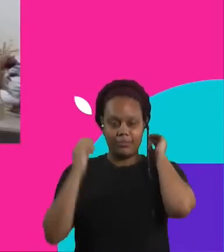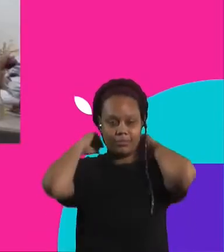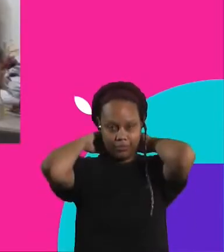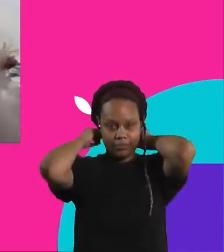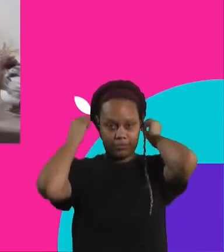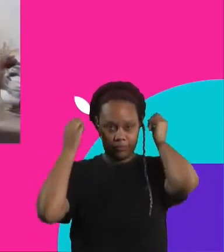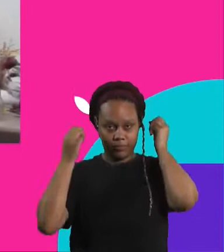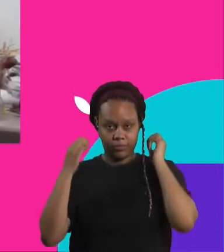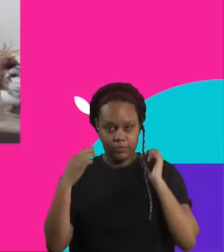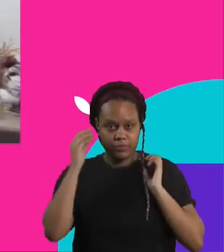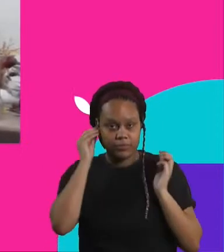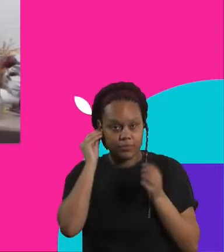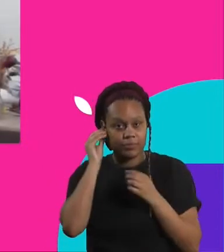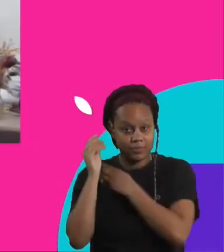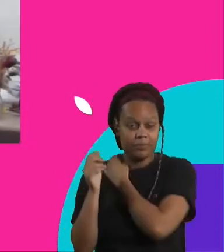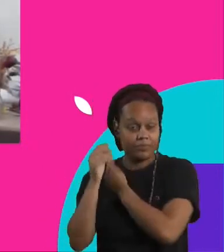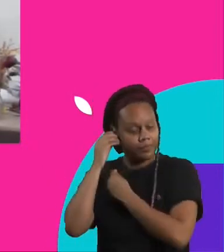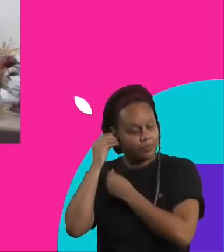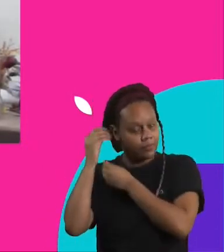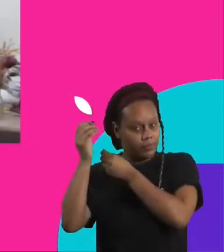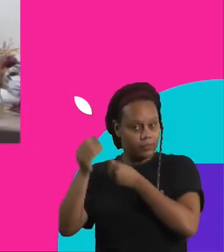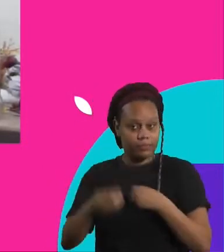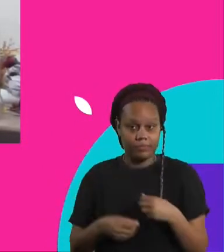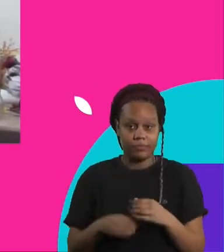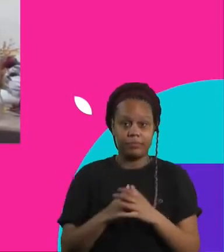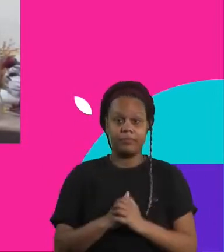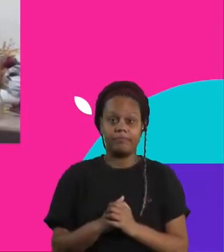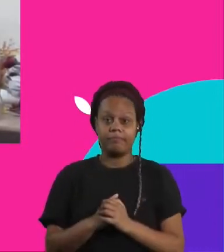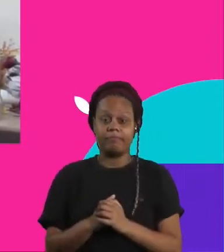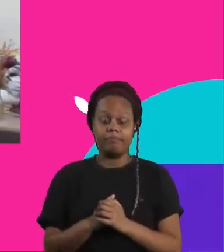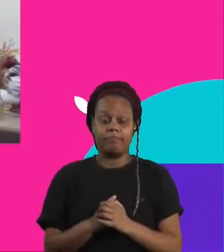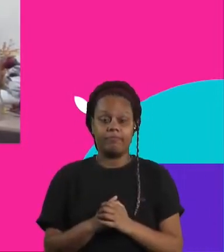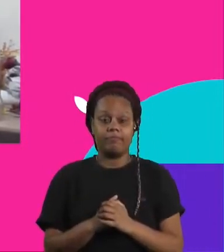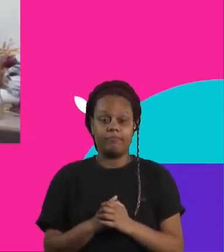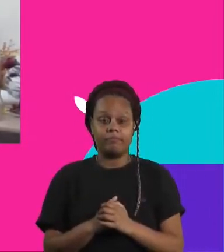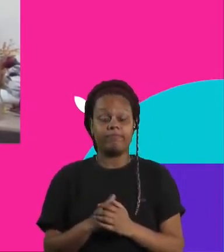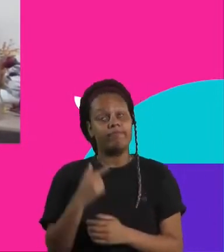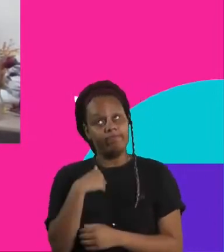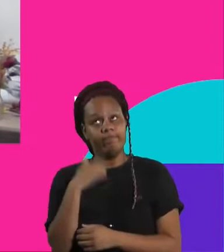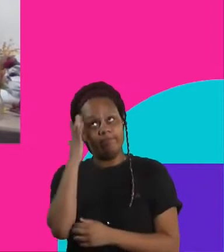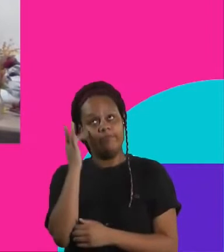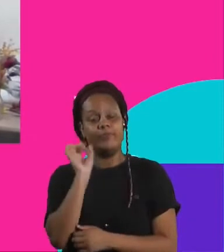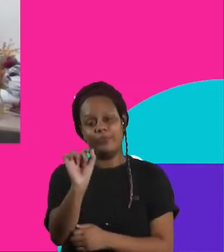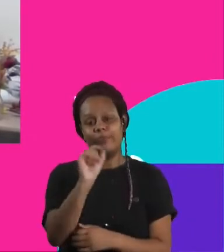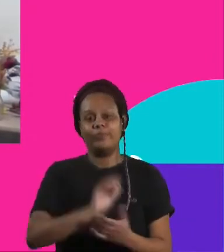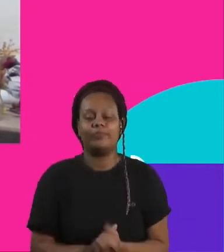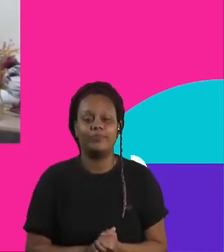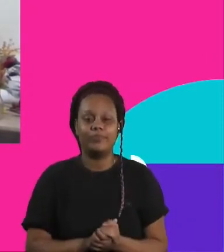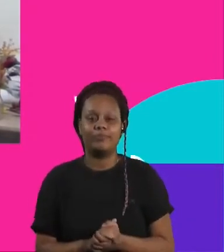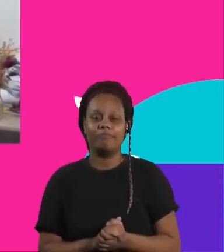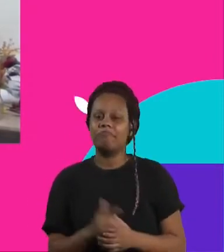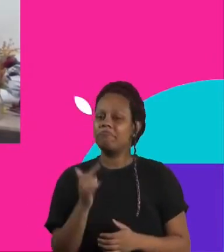Olha, pessoal, sei não se isso aí chega, viu? Não tá esperando, mas não sei não. Eu acho que assim, eu não